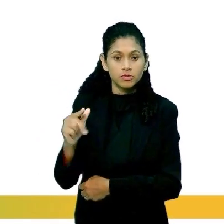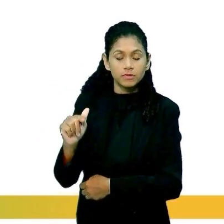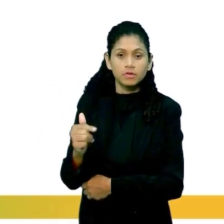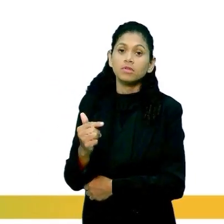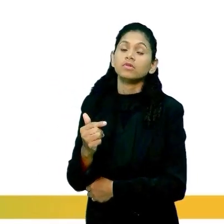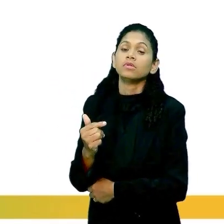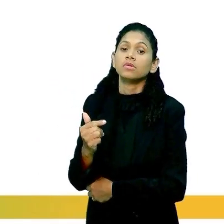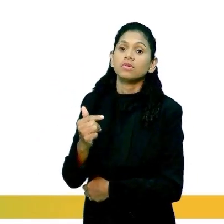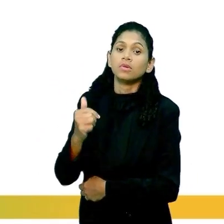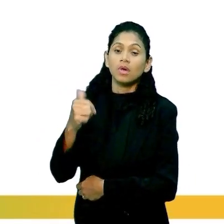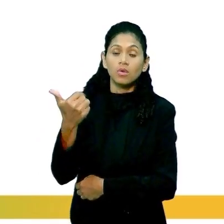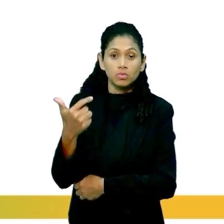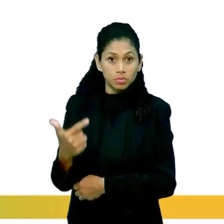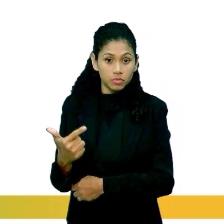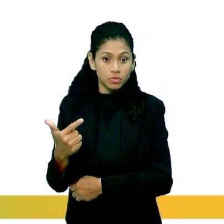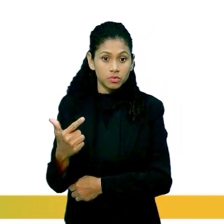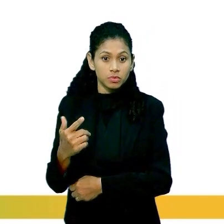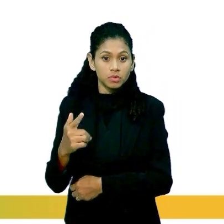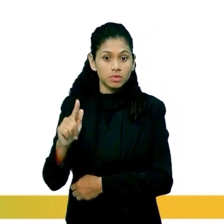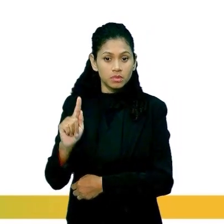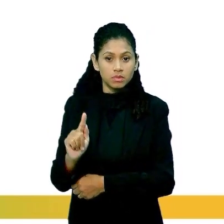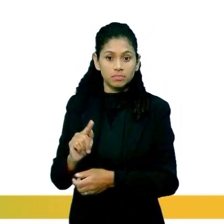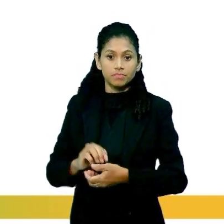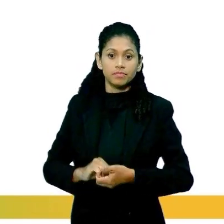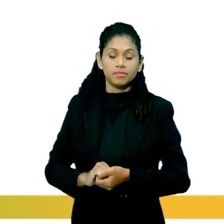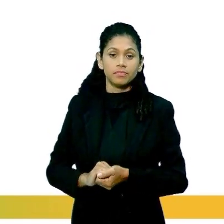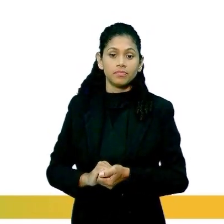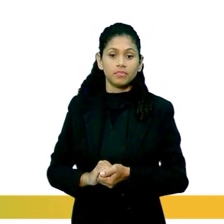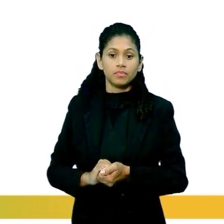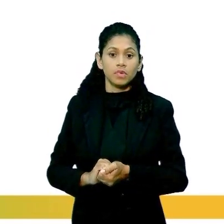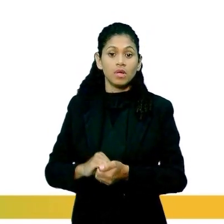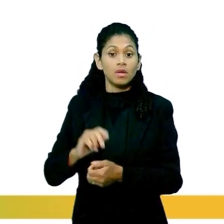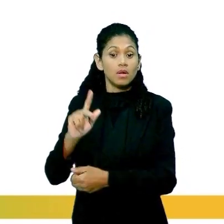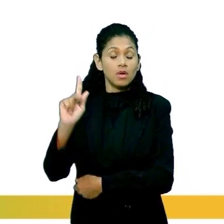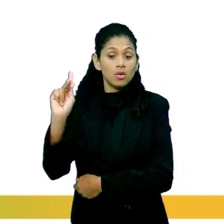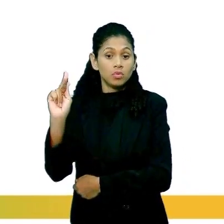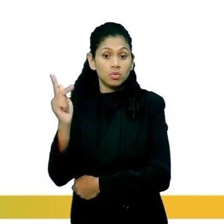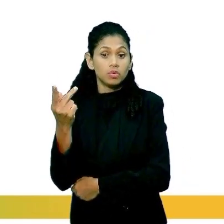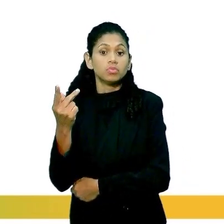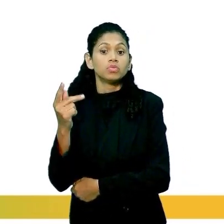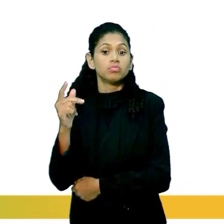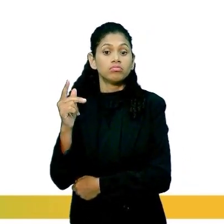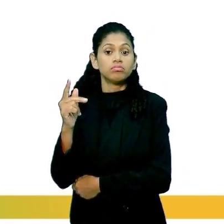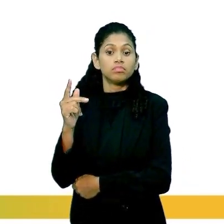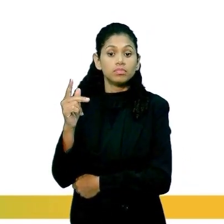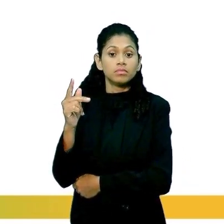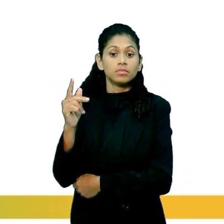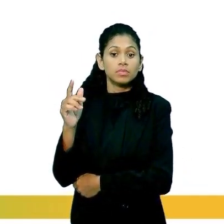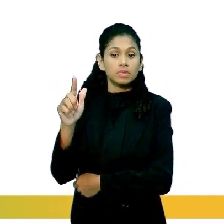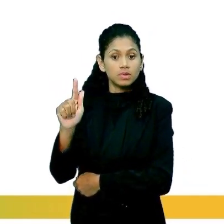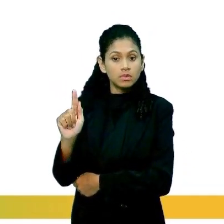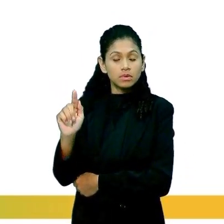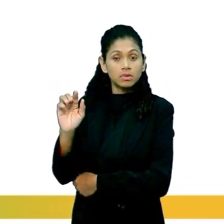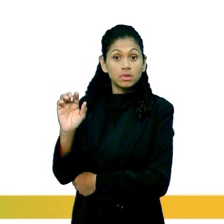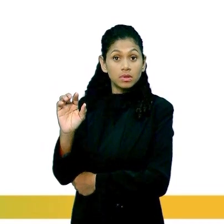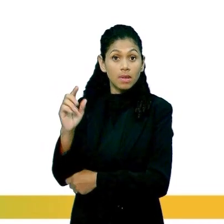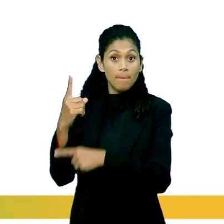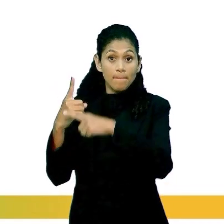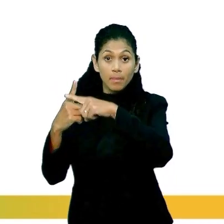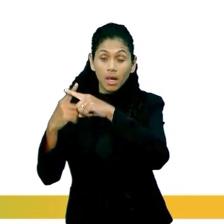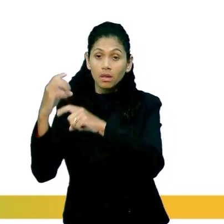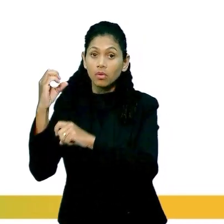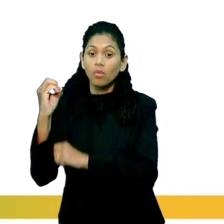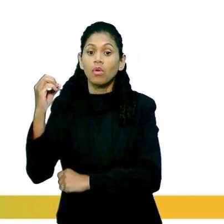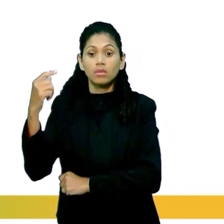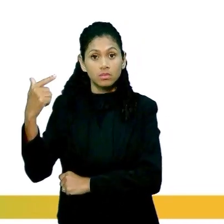gás oxigênio, onde o mercúrio tem 400 gramas, porque são 2 mols, e o oxigênio 32 gramas, porque é O2